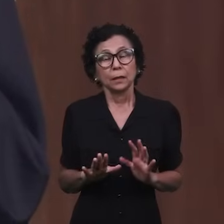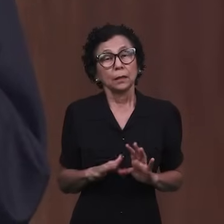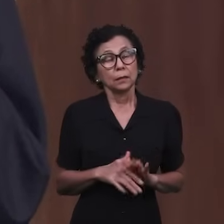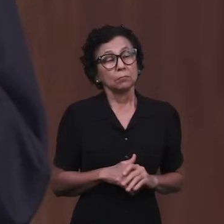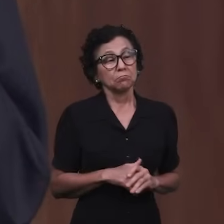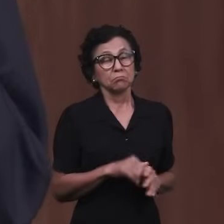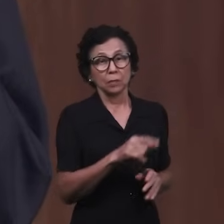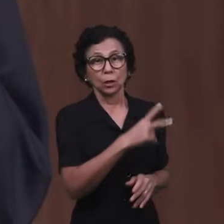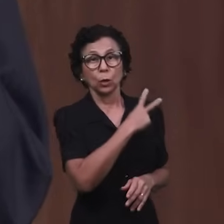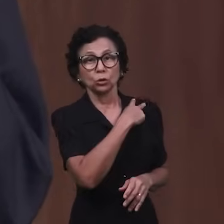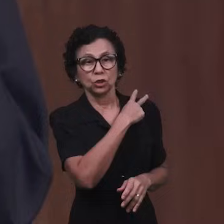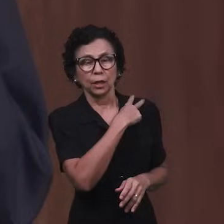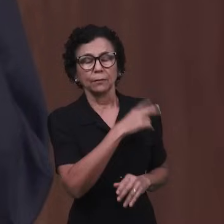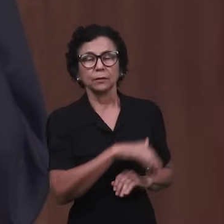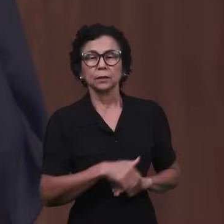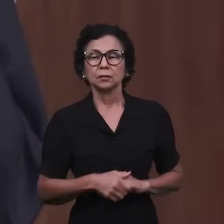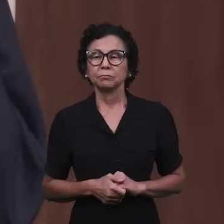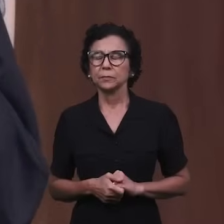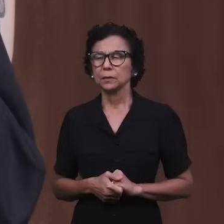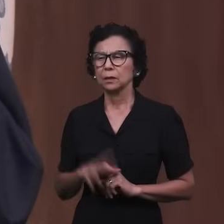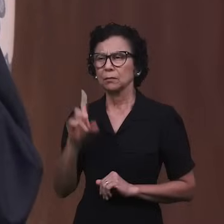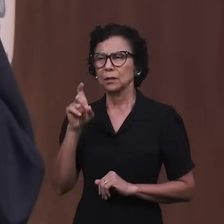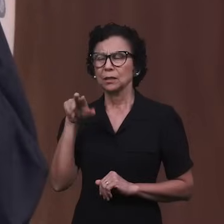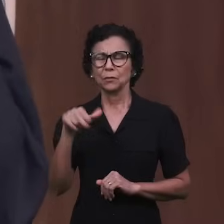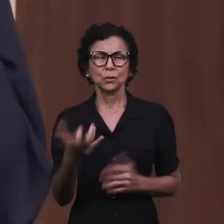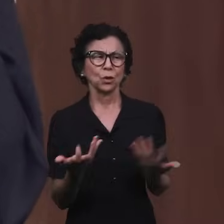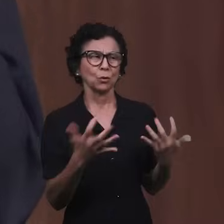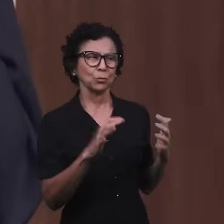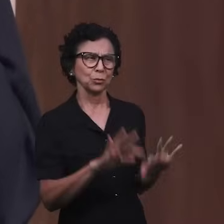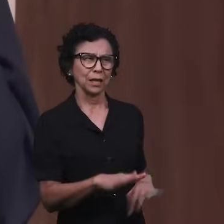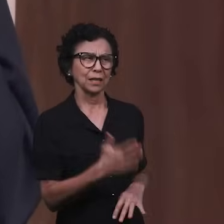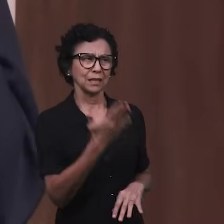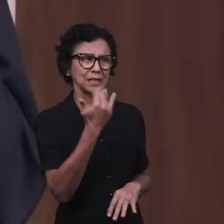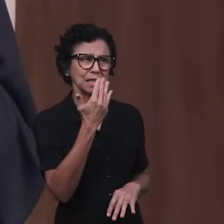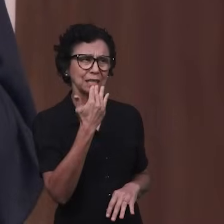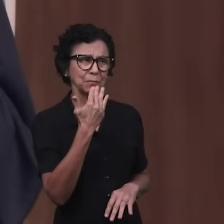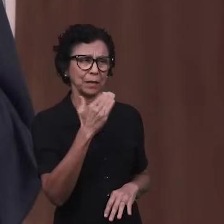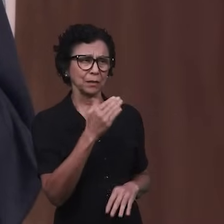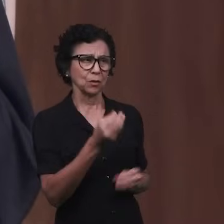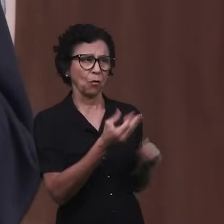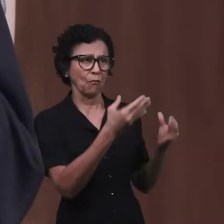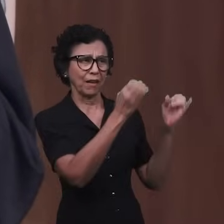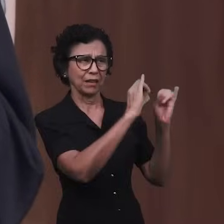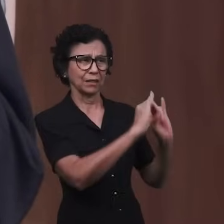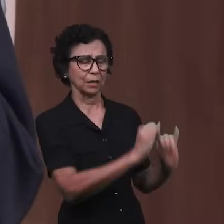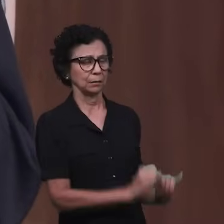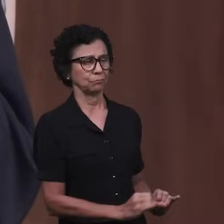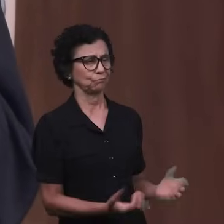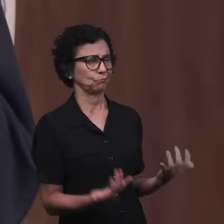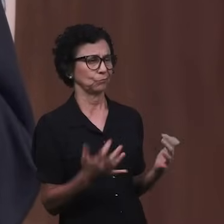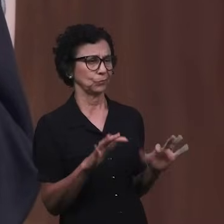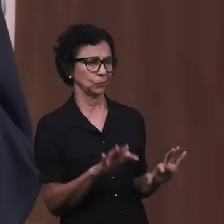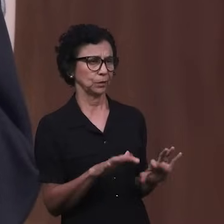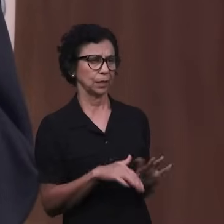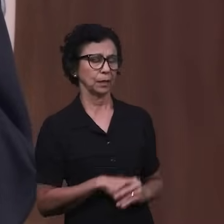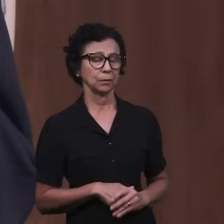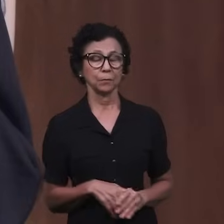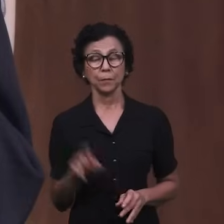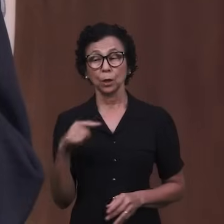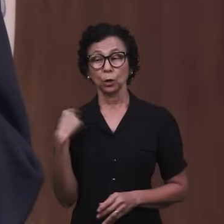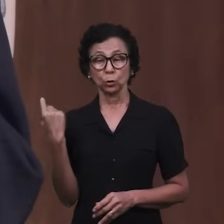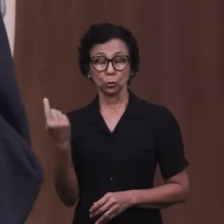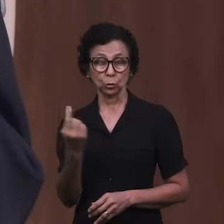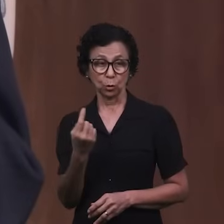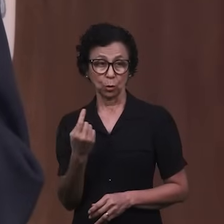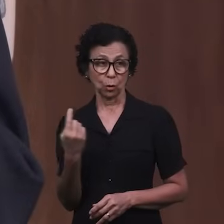Isso. Daniel pediu para não comer daqueles manjares sacrificados a ídolos, e pediu que desse a eles